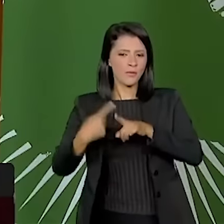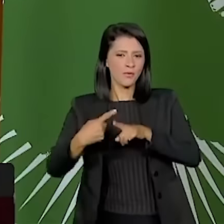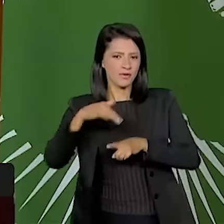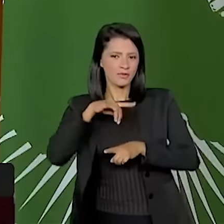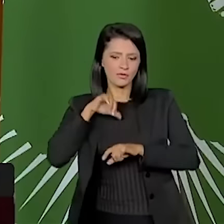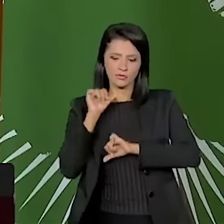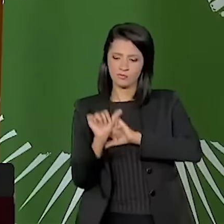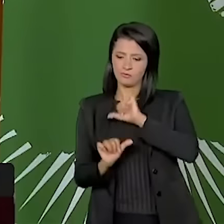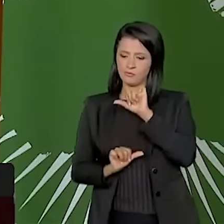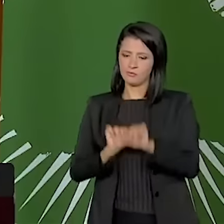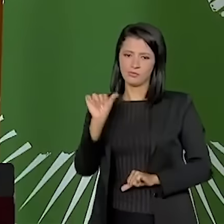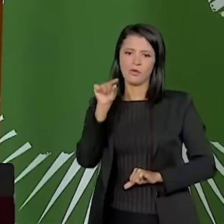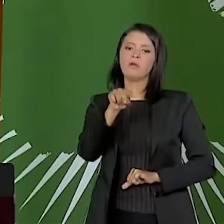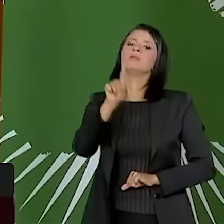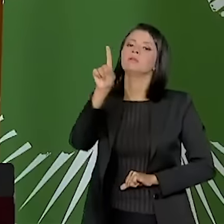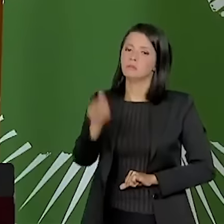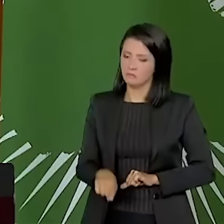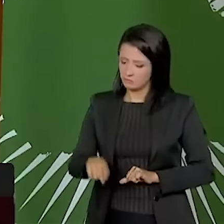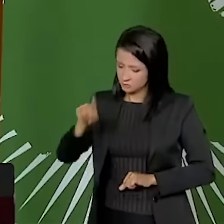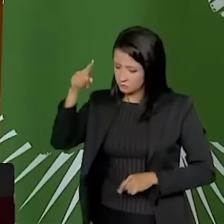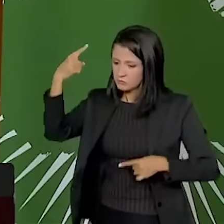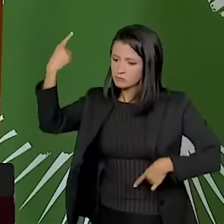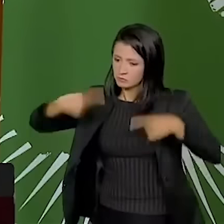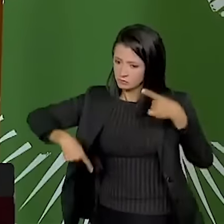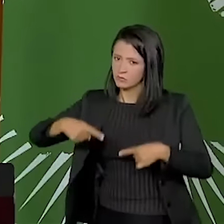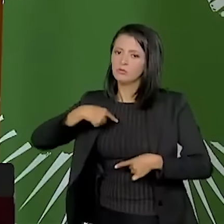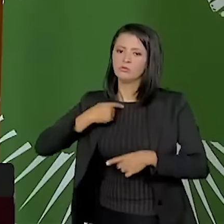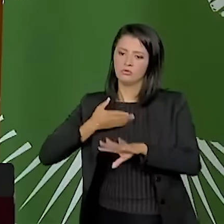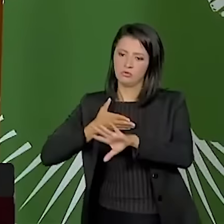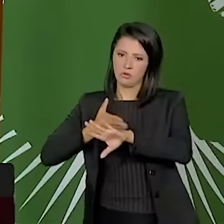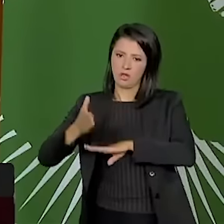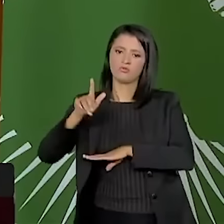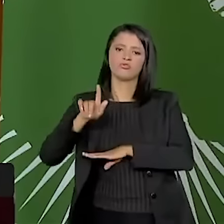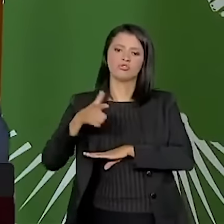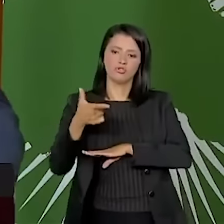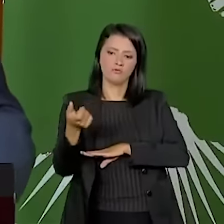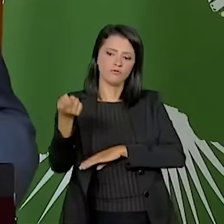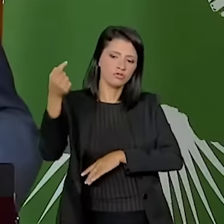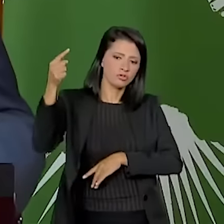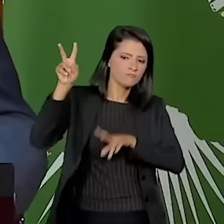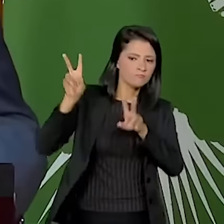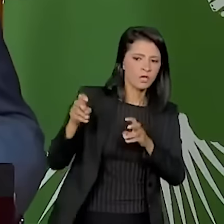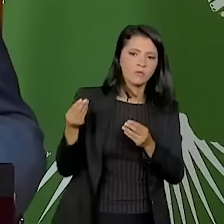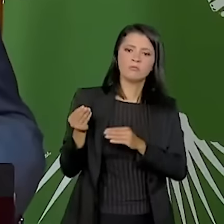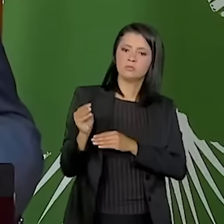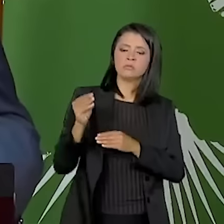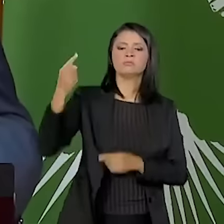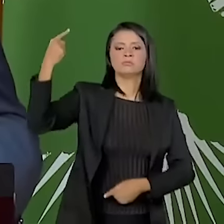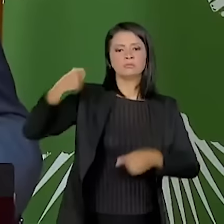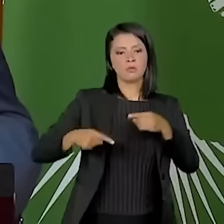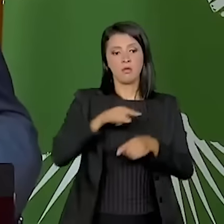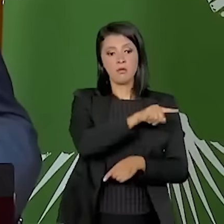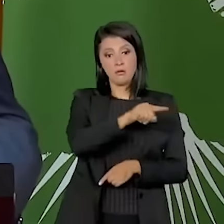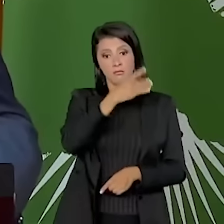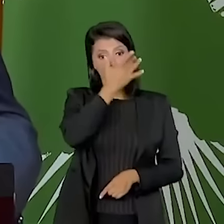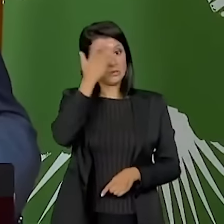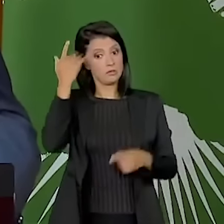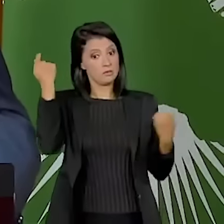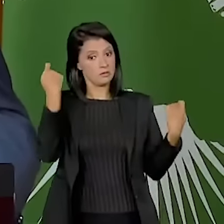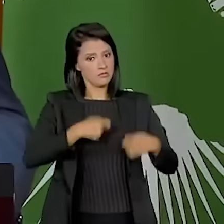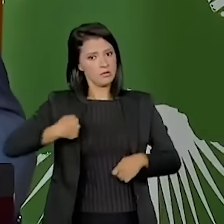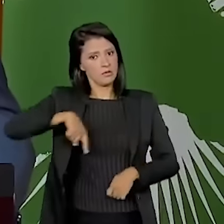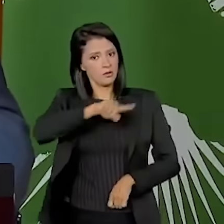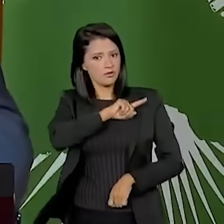essa será uma grande discussão que nós queremos fazer no G20, sabe? As pessoas precisam saber que nós queremos discutir